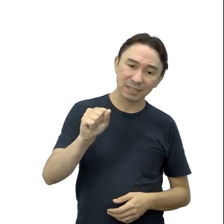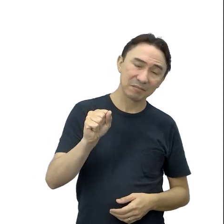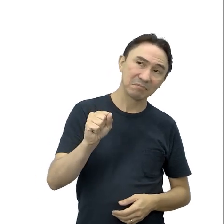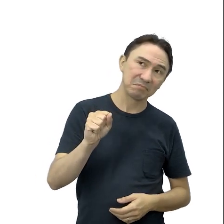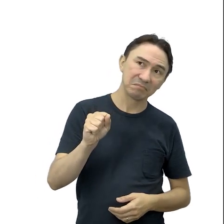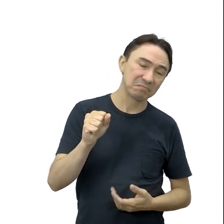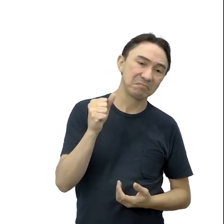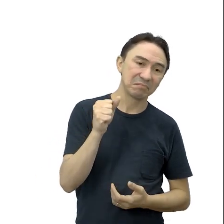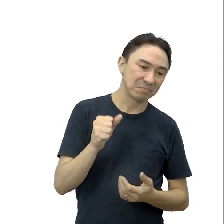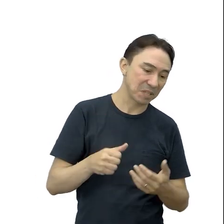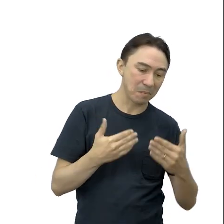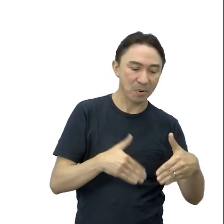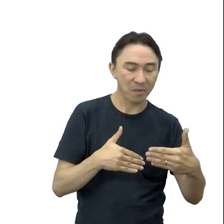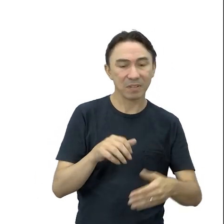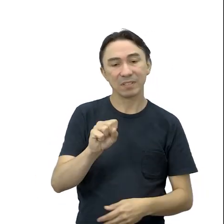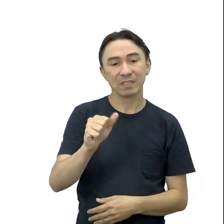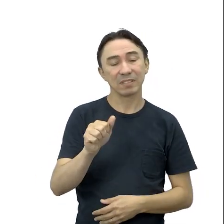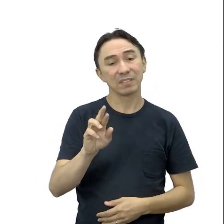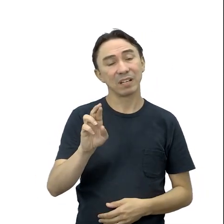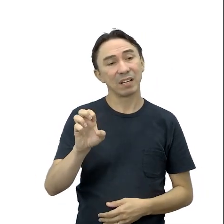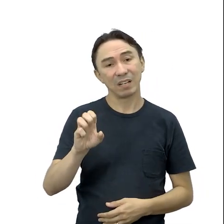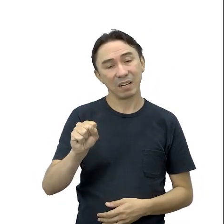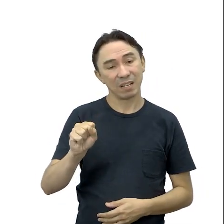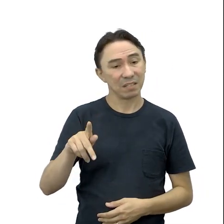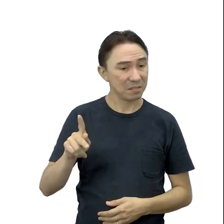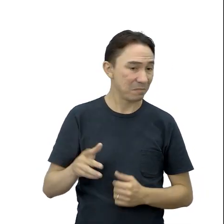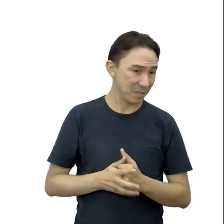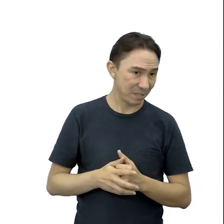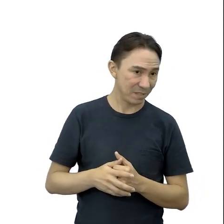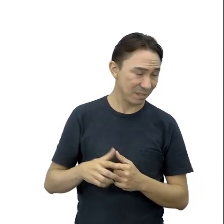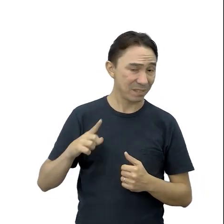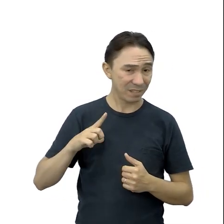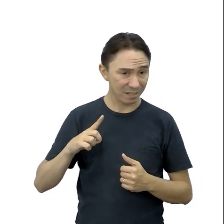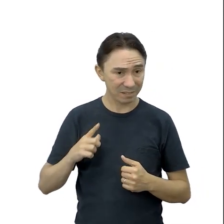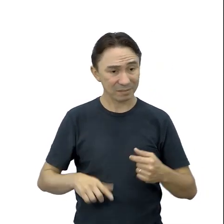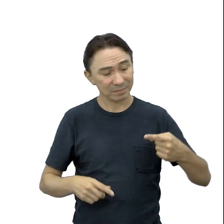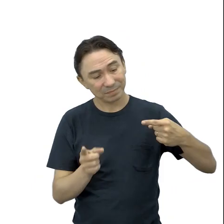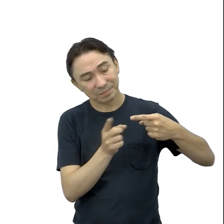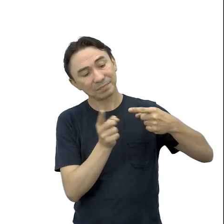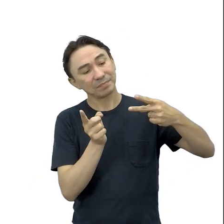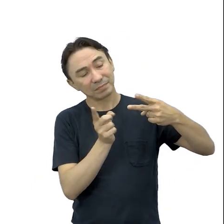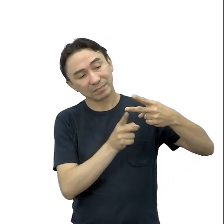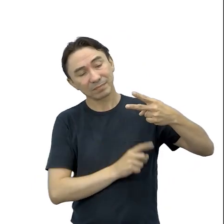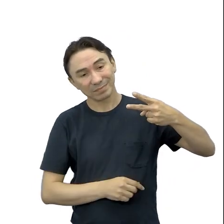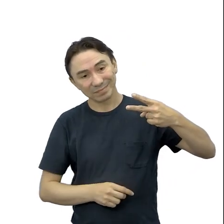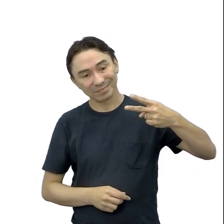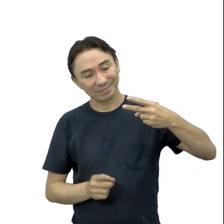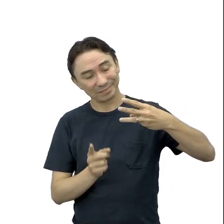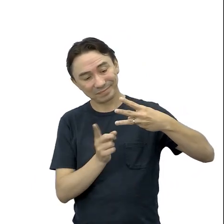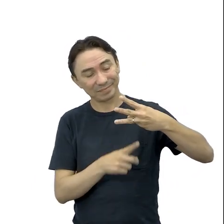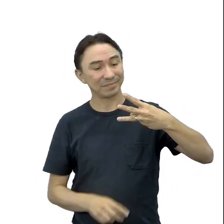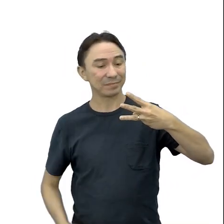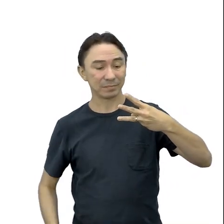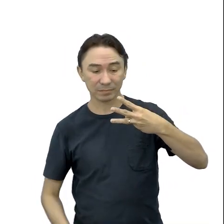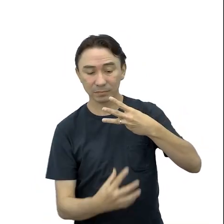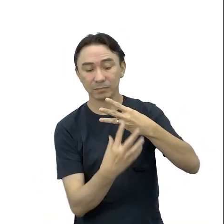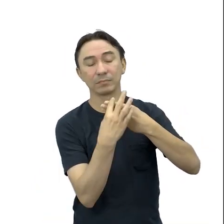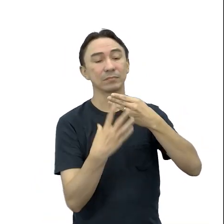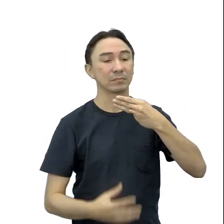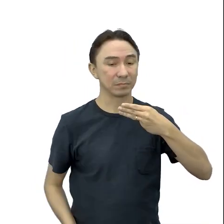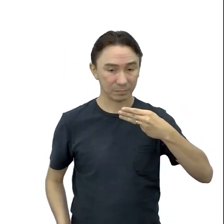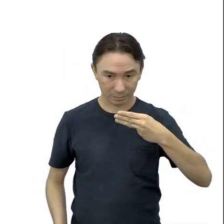mas nós usamos muito a diagnóstica, a formativa, e quando a gente tem dessas avaliações externas, a gente